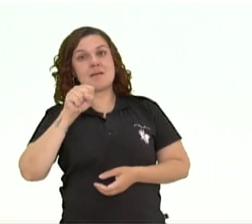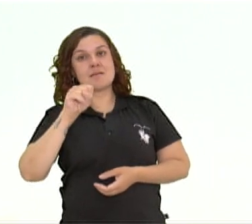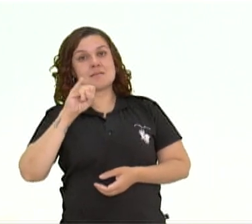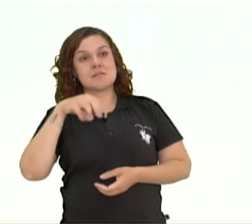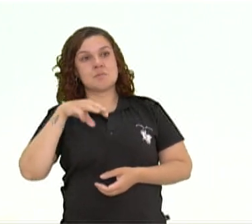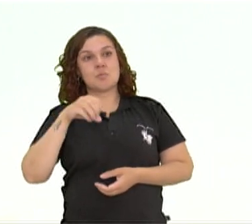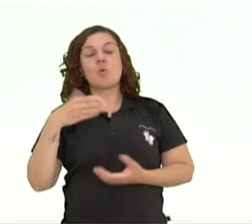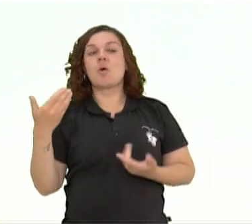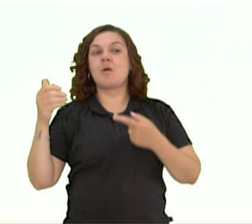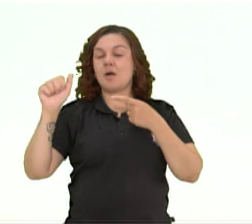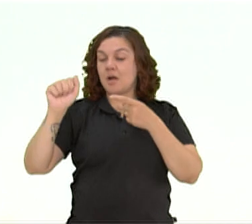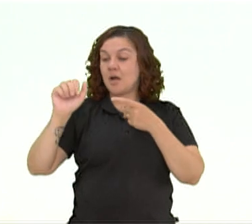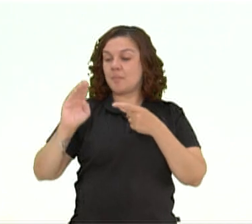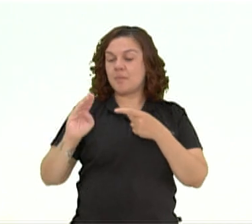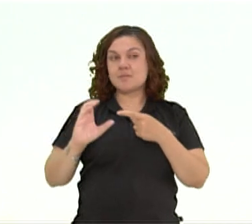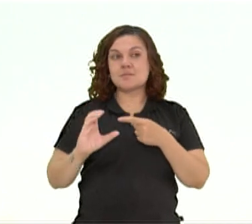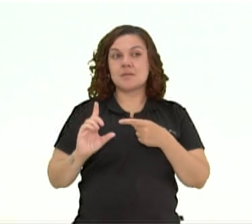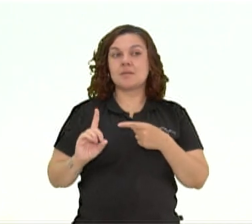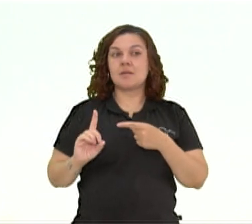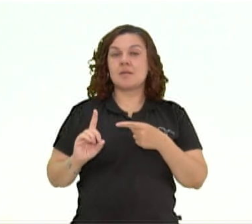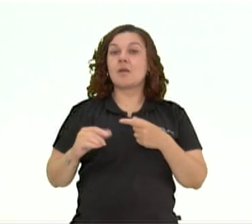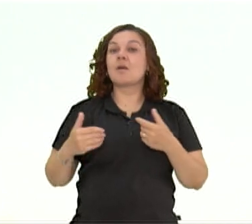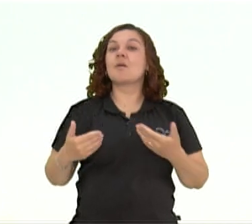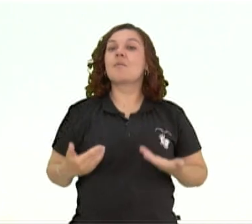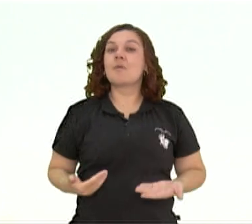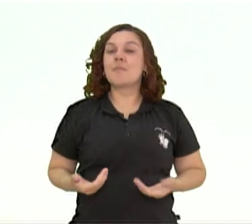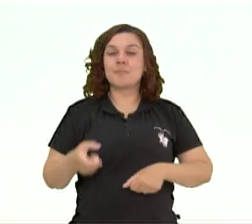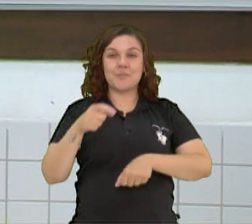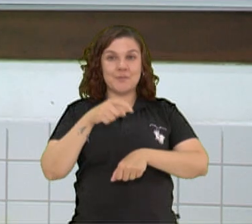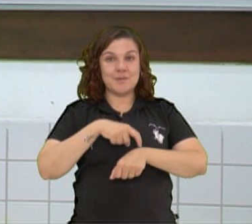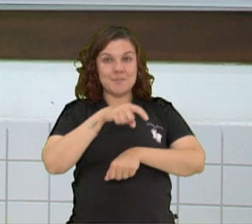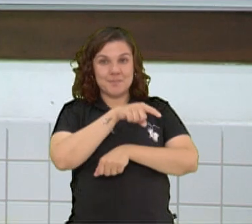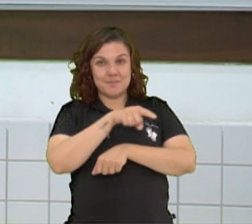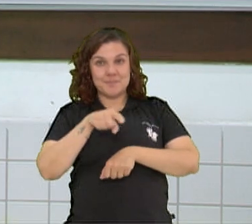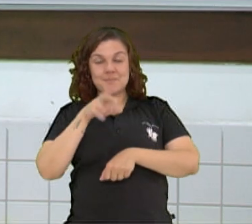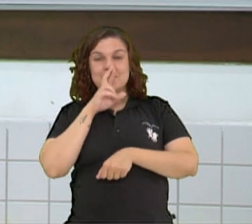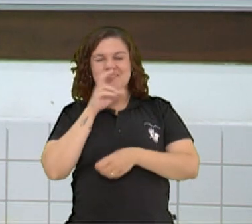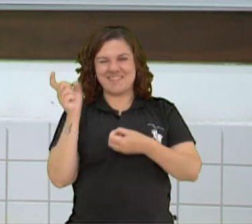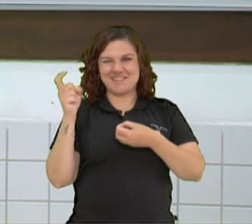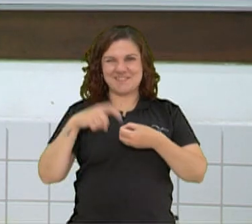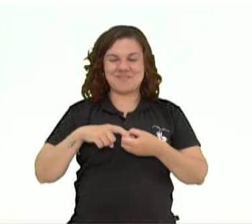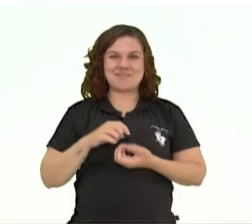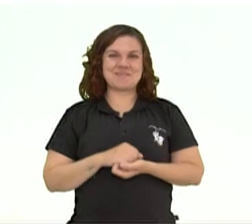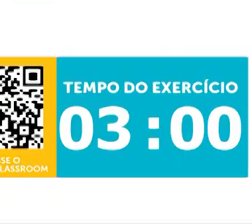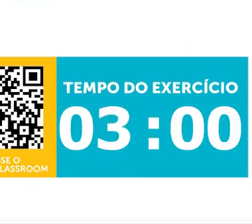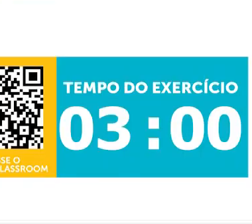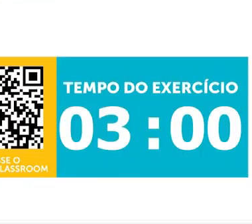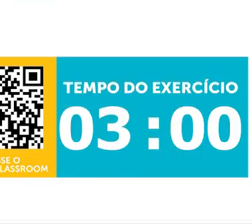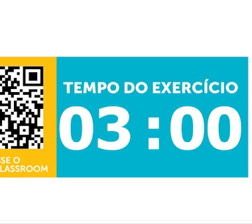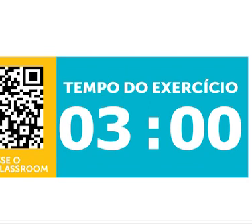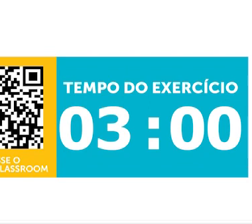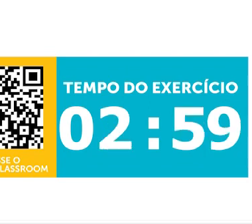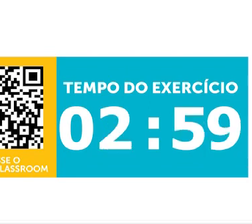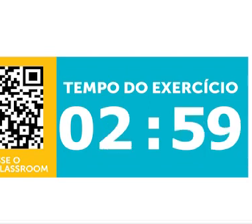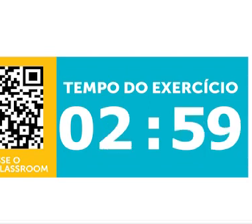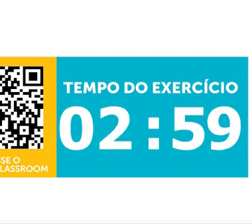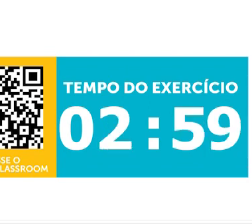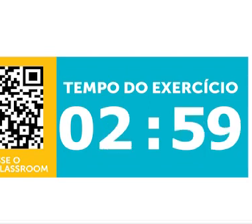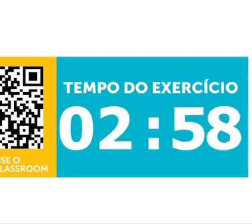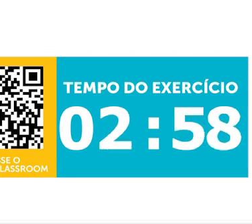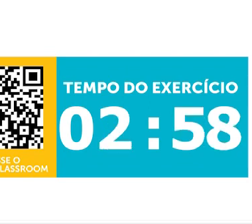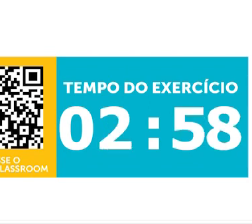décimos, 1 oitavos ou 2 25avos. Eu vou dar um tempo para vocês e já volto.